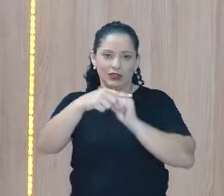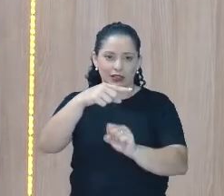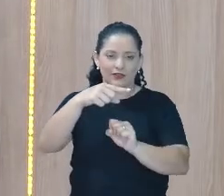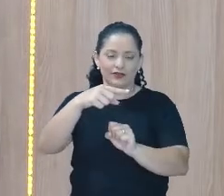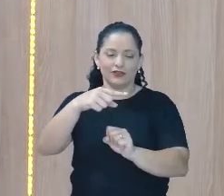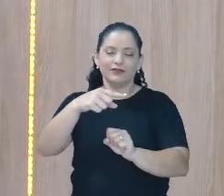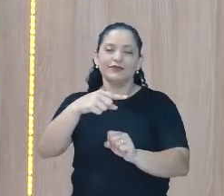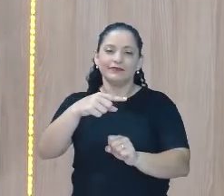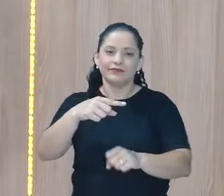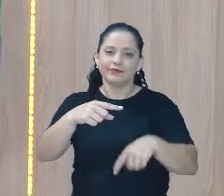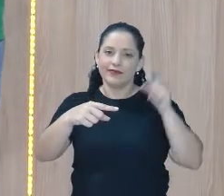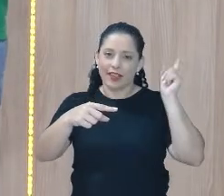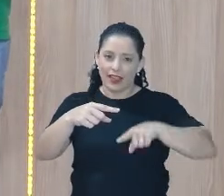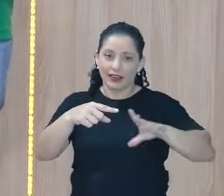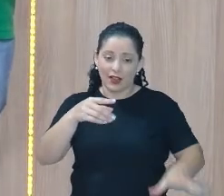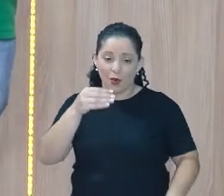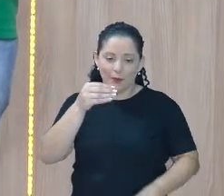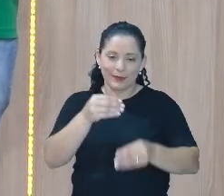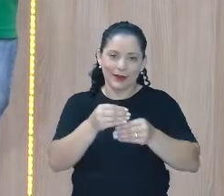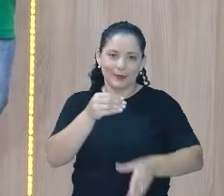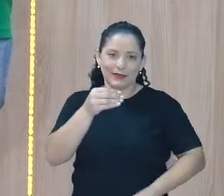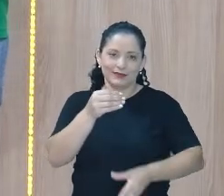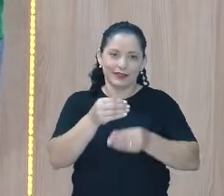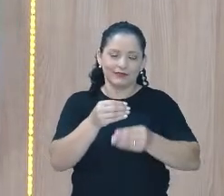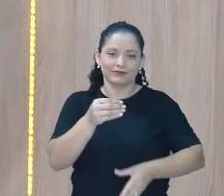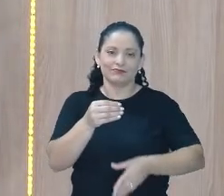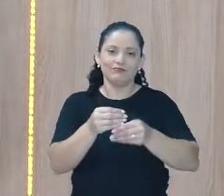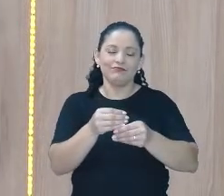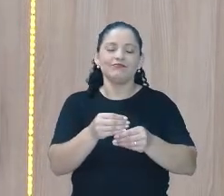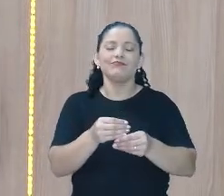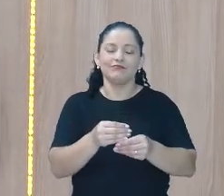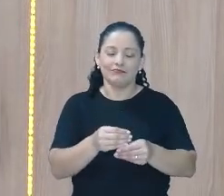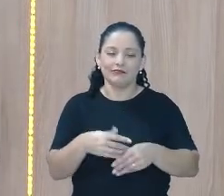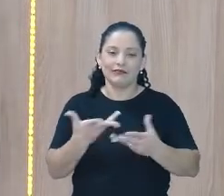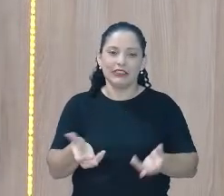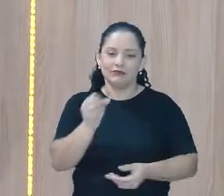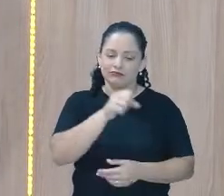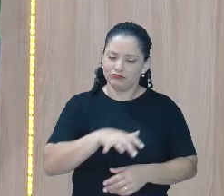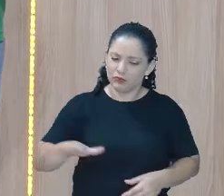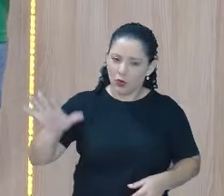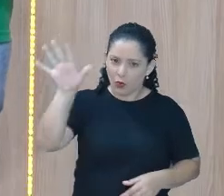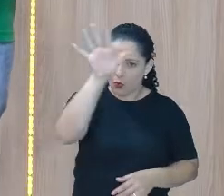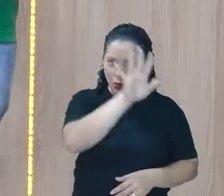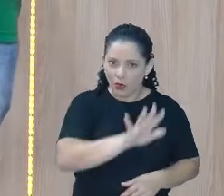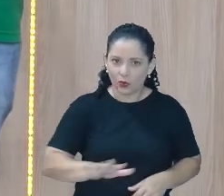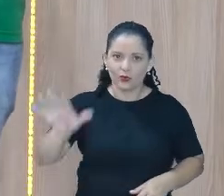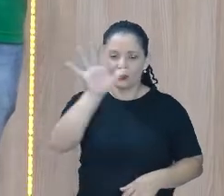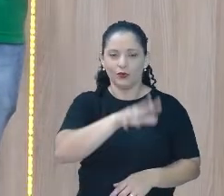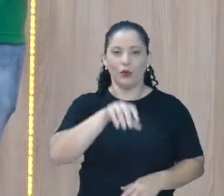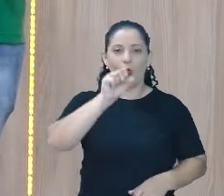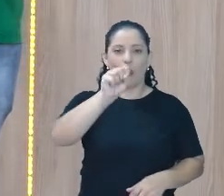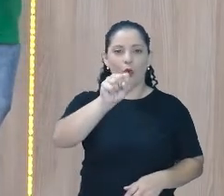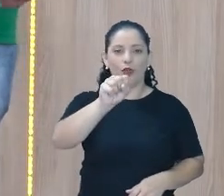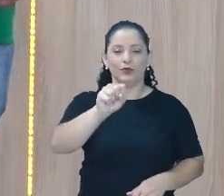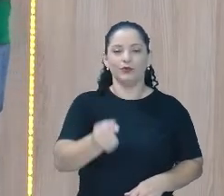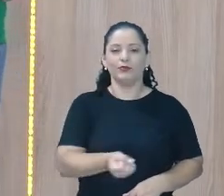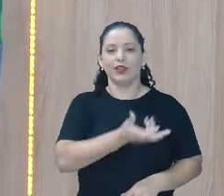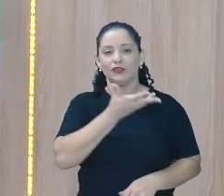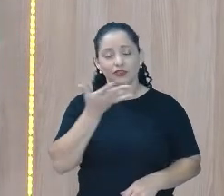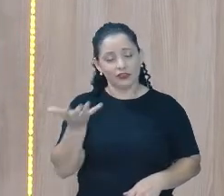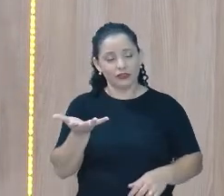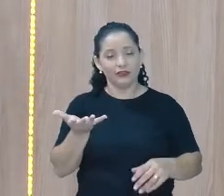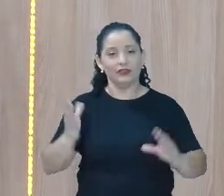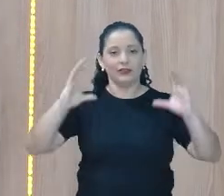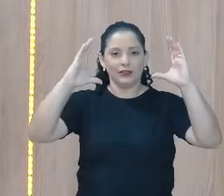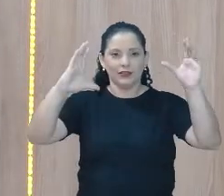são frações complementares, certo? Que dá aí o todo, que são as 8 partes